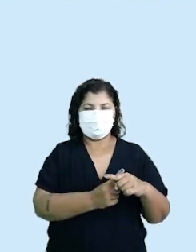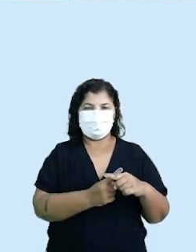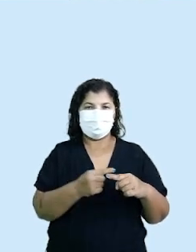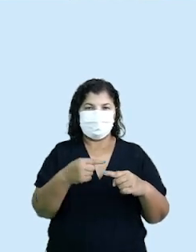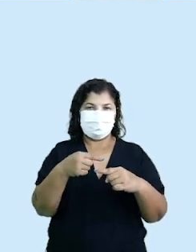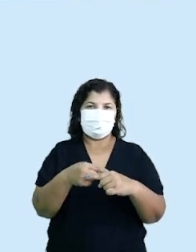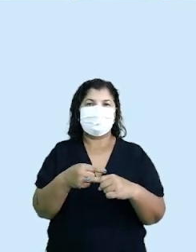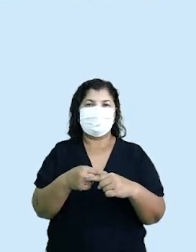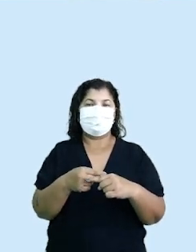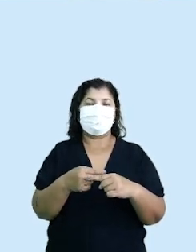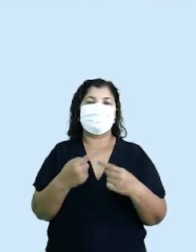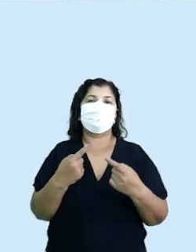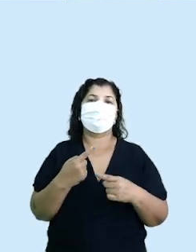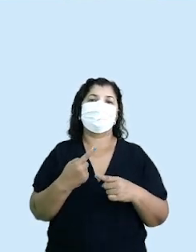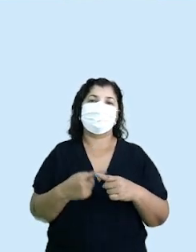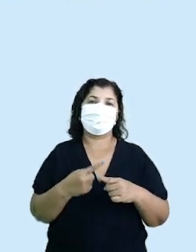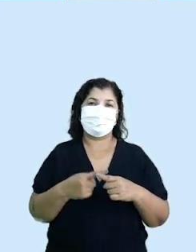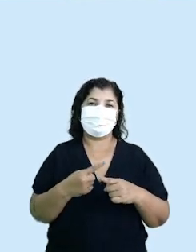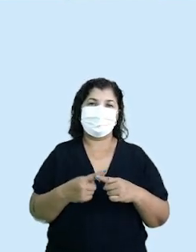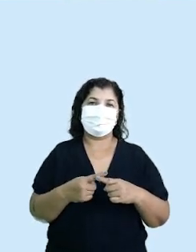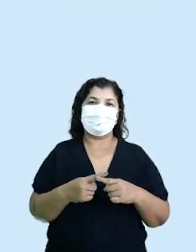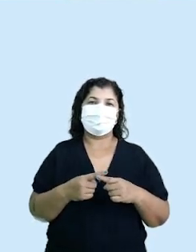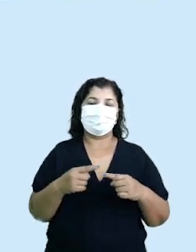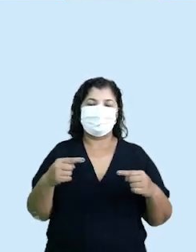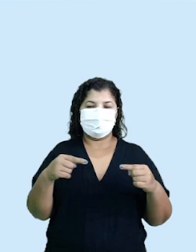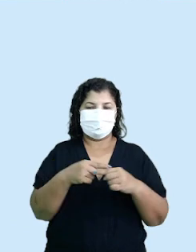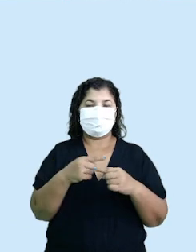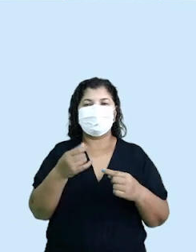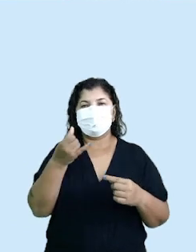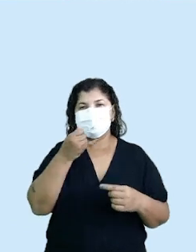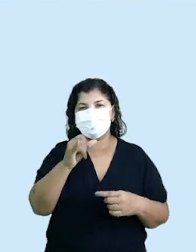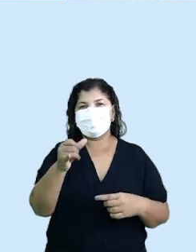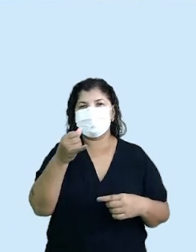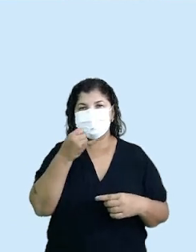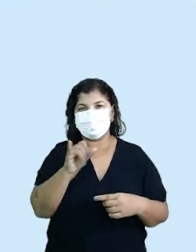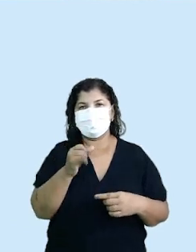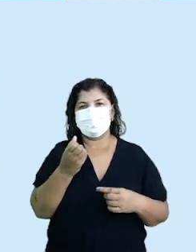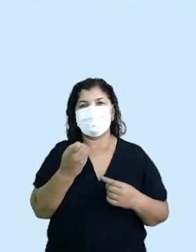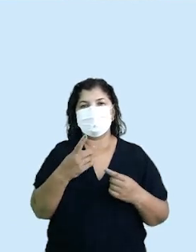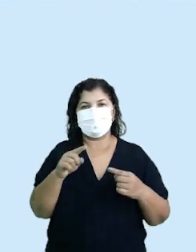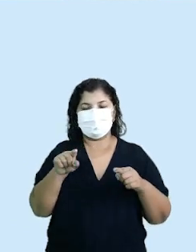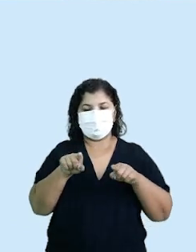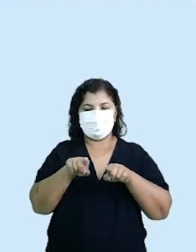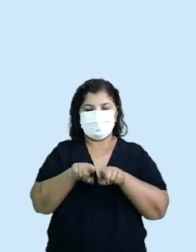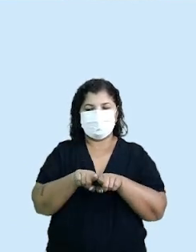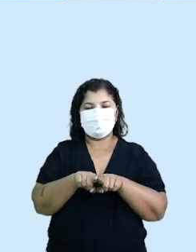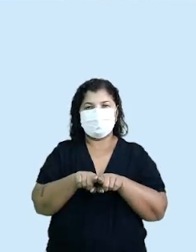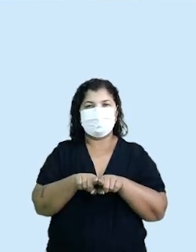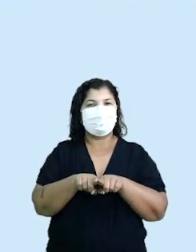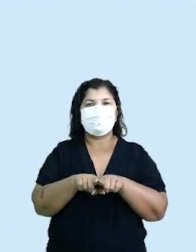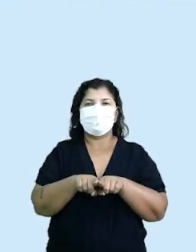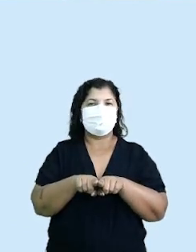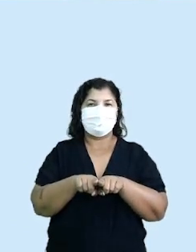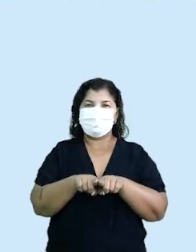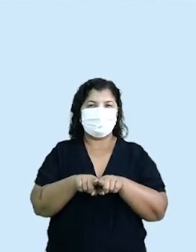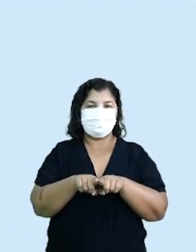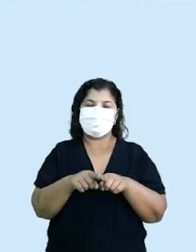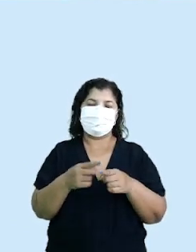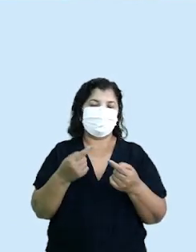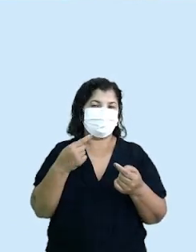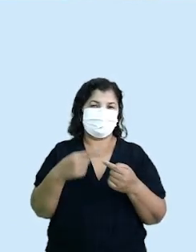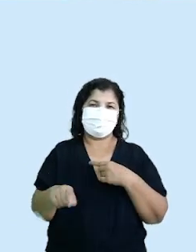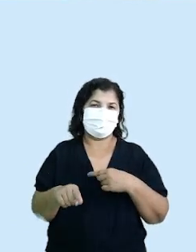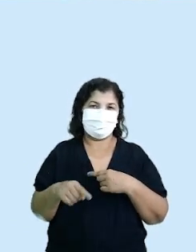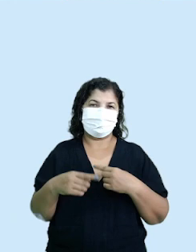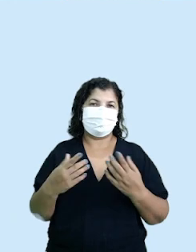Para que isso? Para facilitar o circuito. Do mesmo lado, você vai ter um polo negativo e um polo positivo.